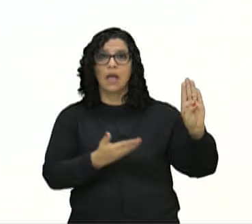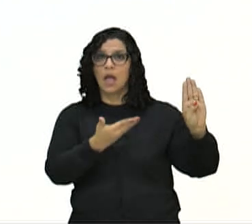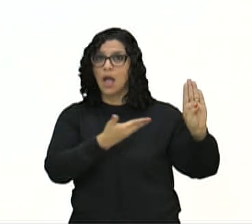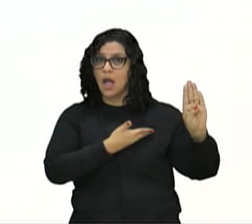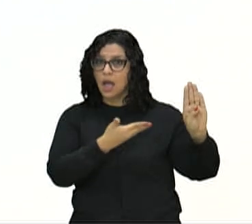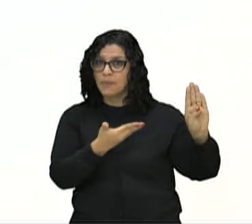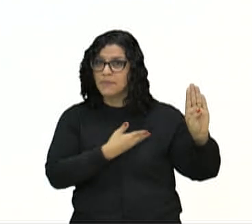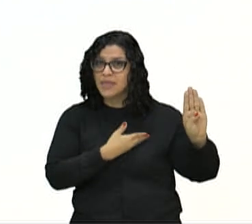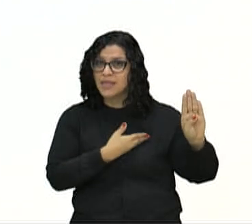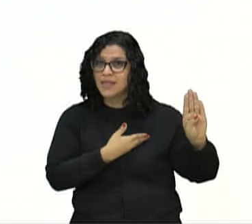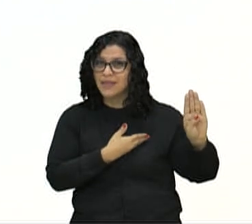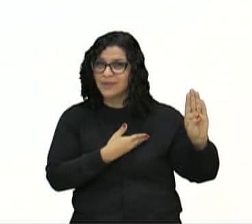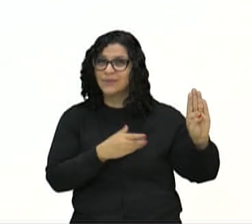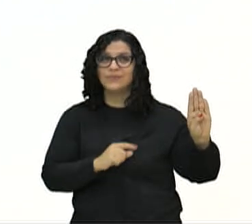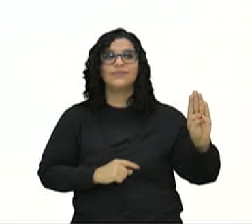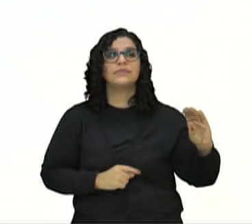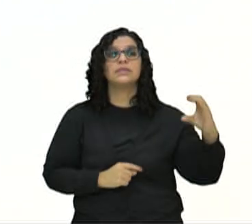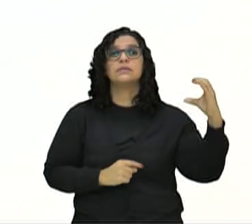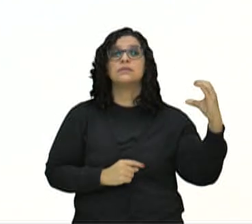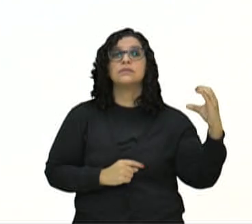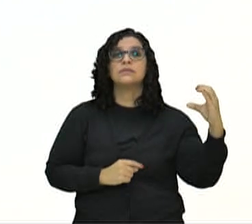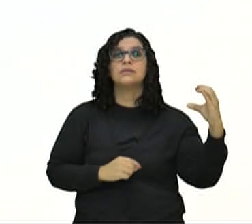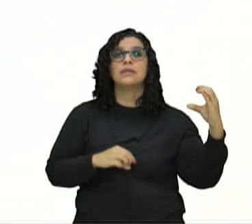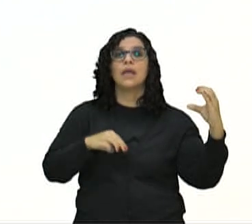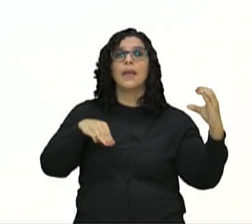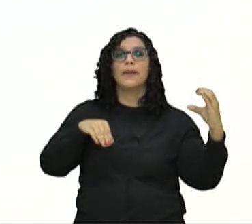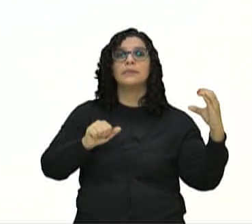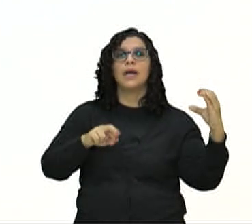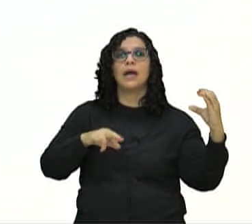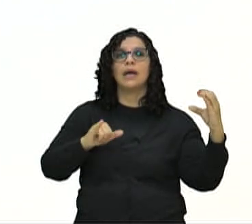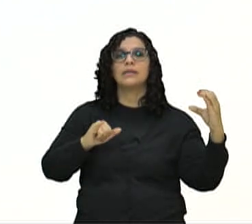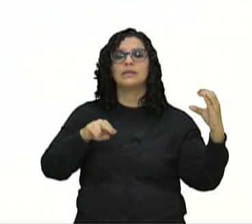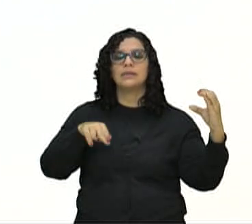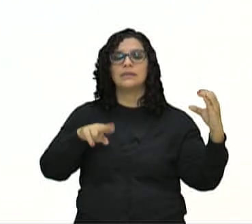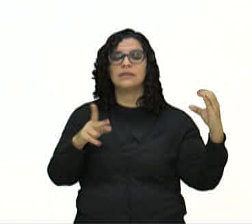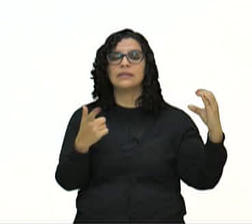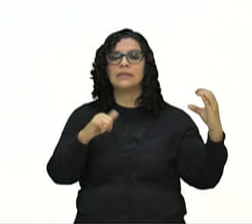companheiro ou colega, ou marinheiro?